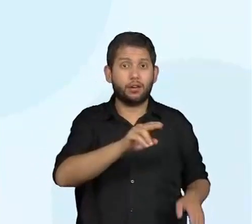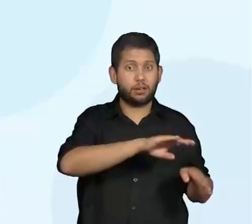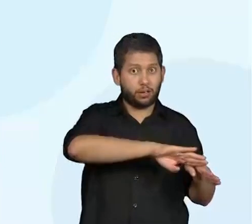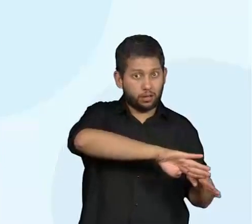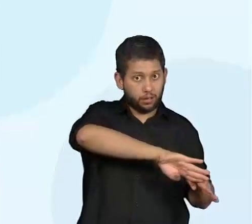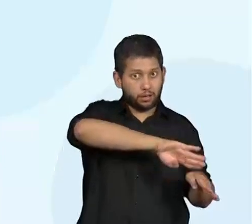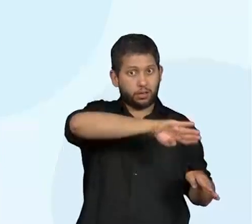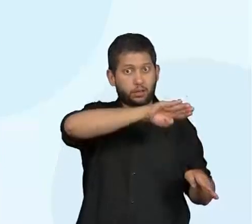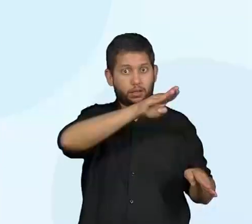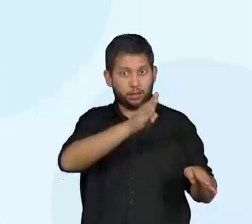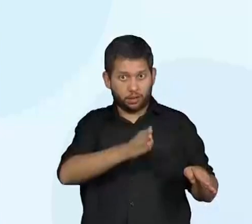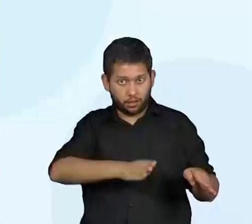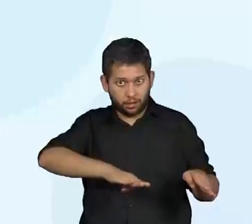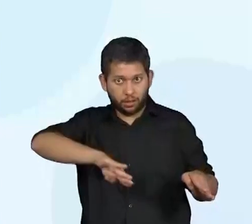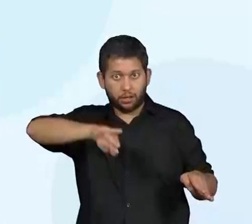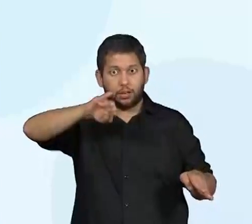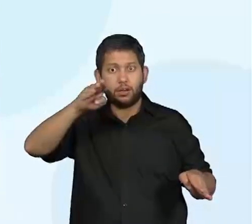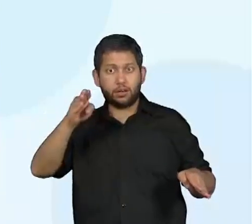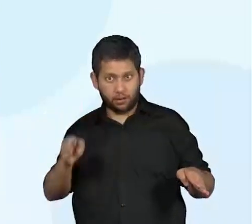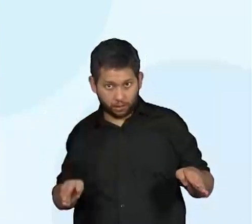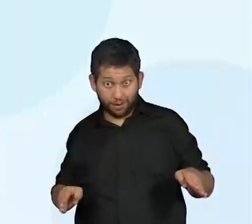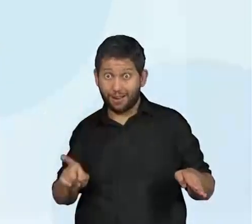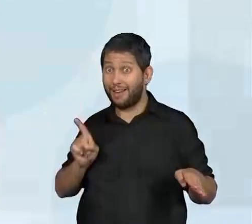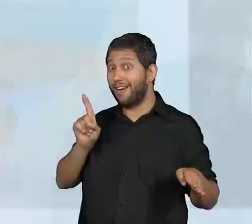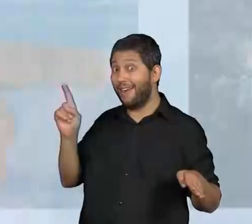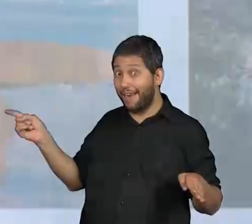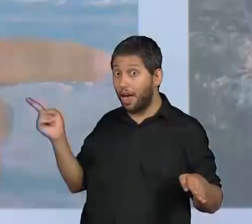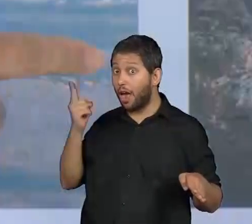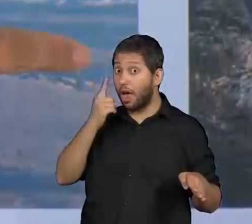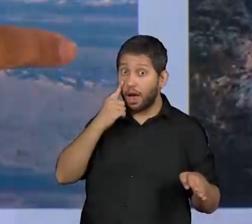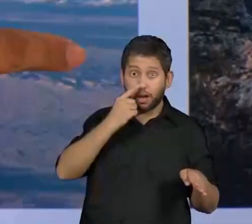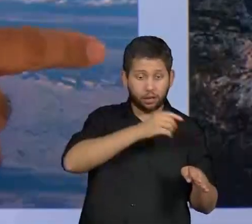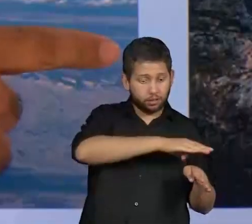Vou pegar o exemplo aqui. Aqui a gente tem um exemplo de planalto.